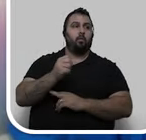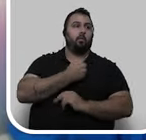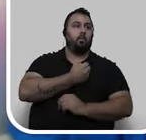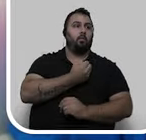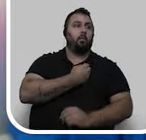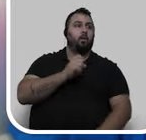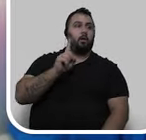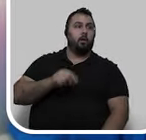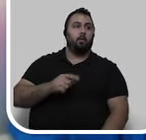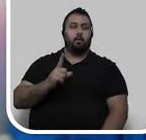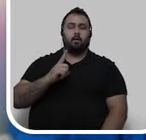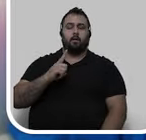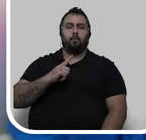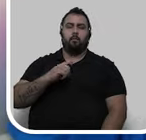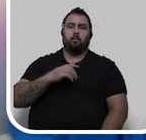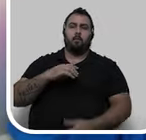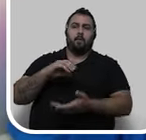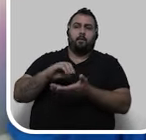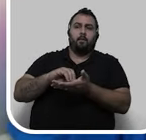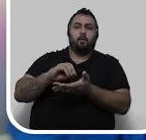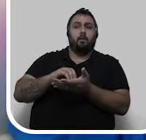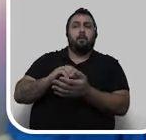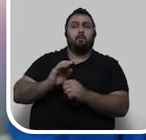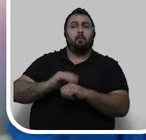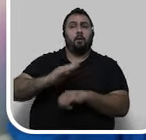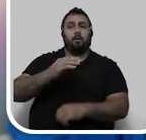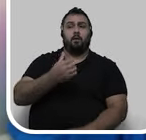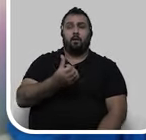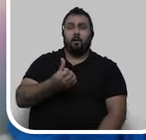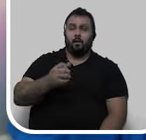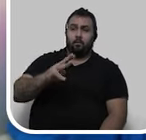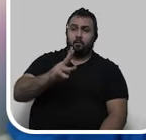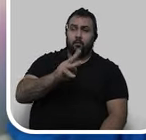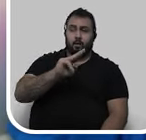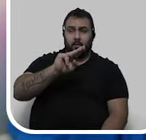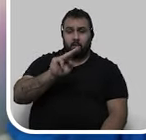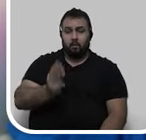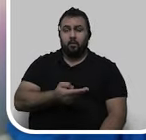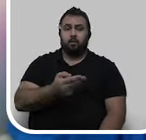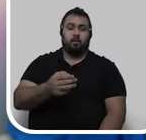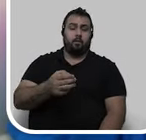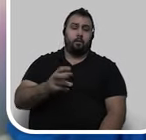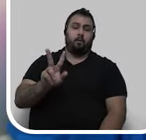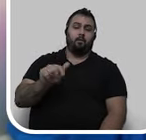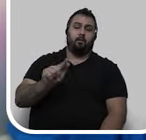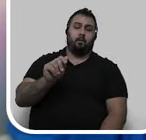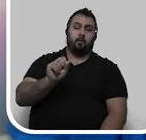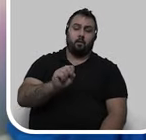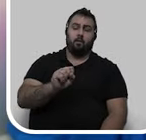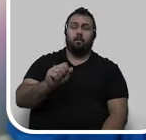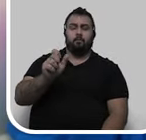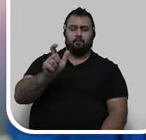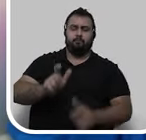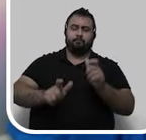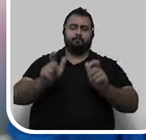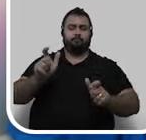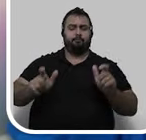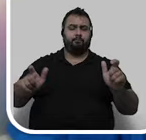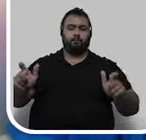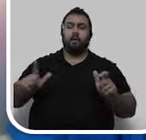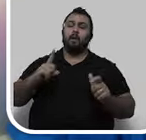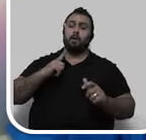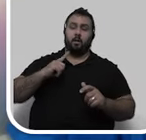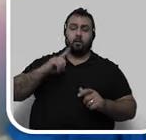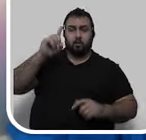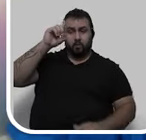um gap de mais de 6 milhões de vagas e de pessoas capacitadas. E aí, todo dia, a gente faz recrutamento,